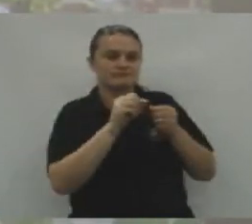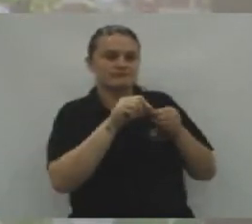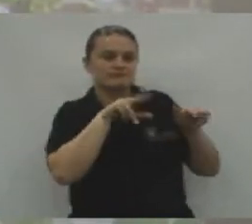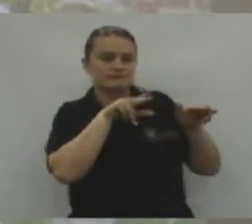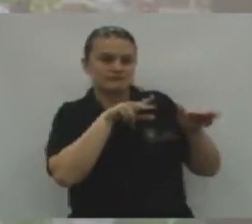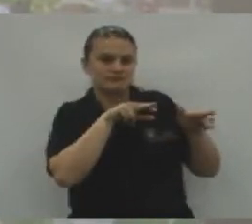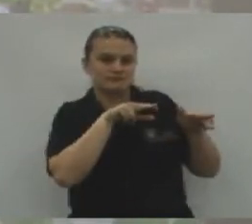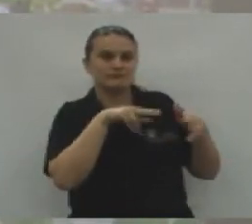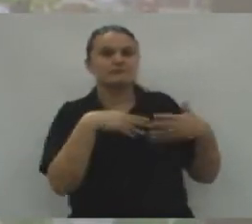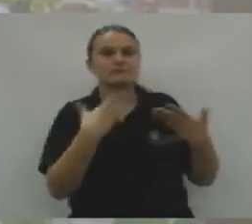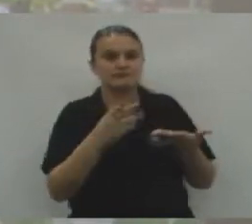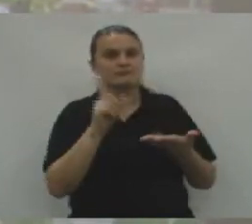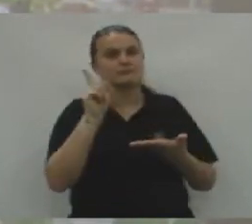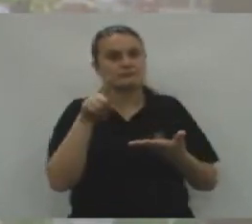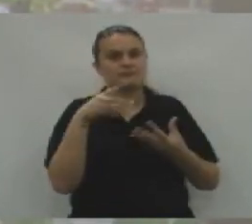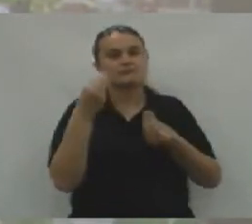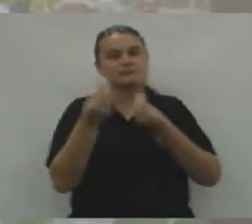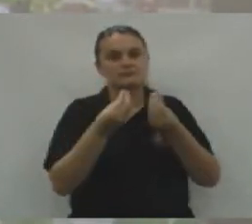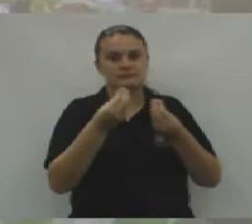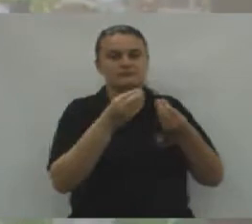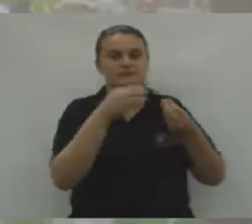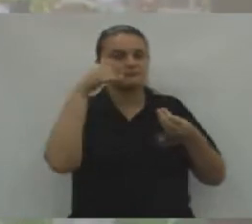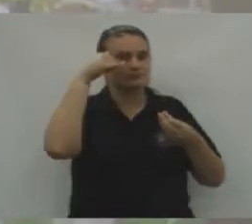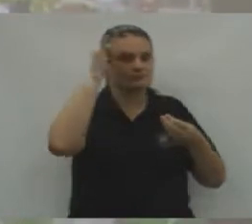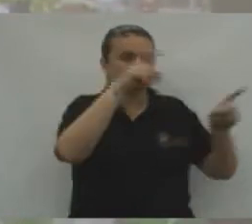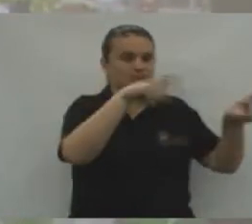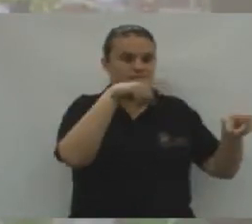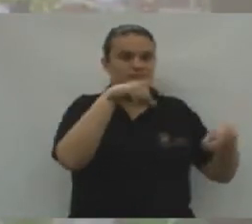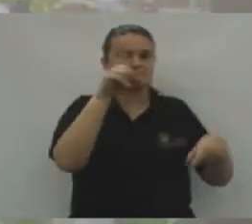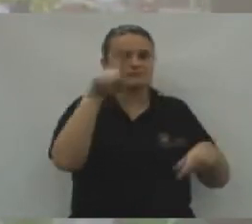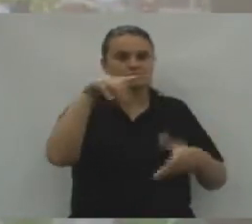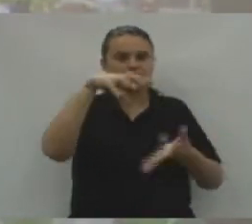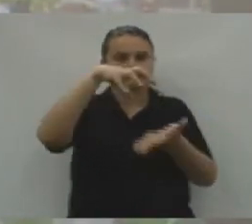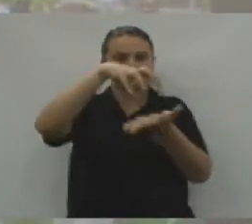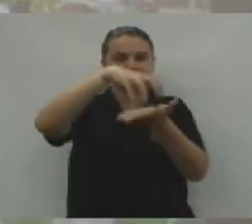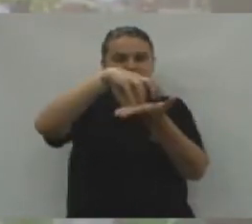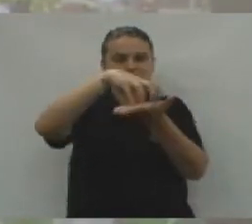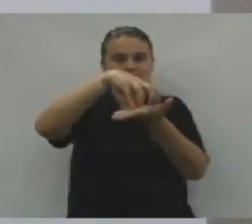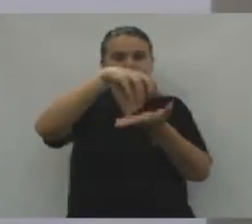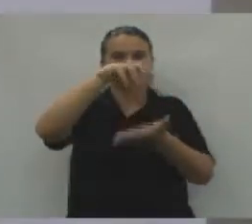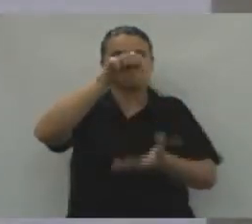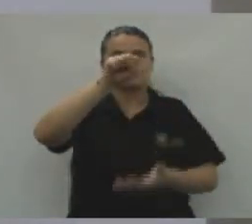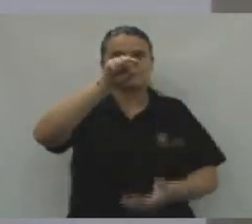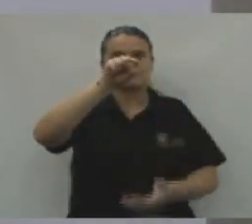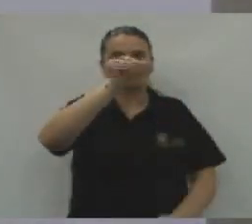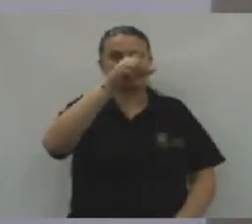Então, essa propriedade fica na colônia São Gabriel, ali.